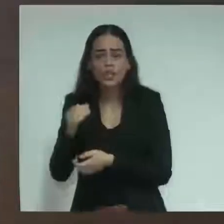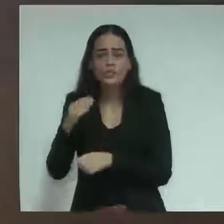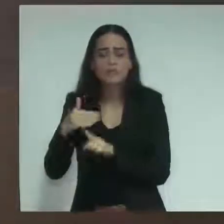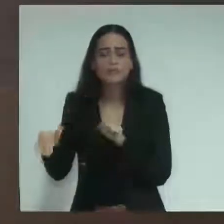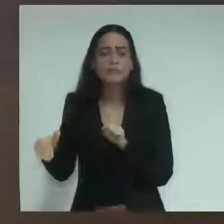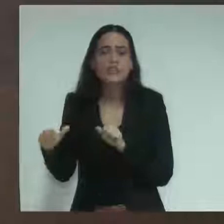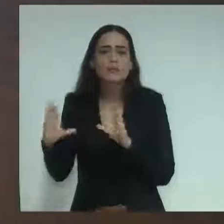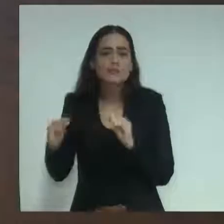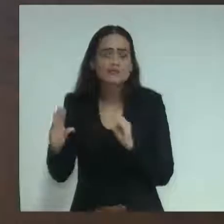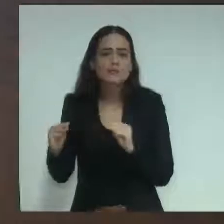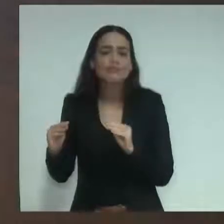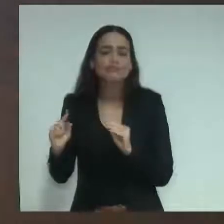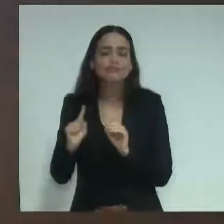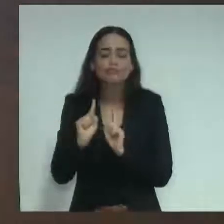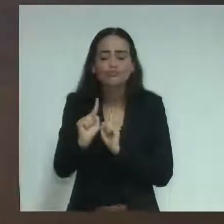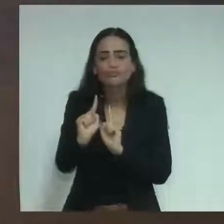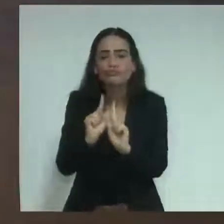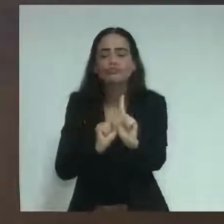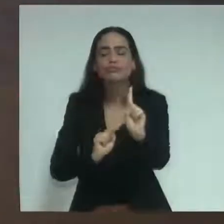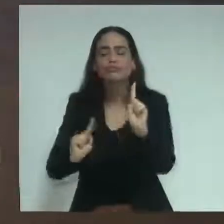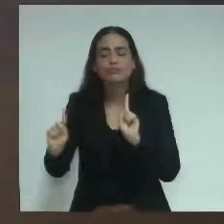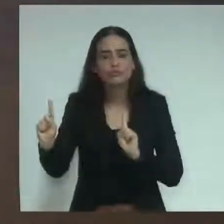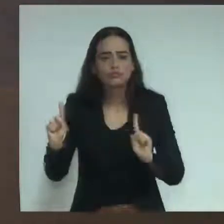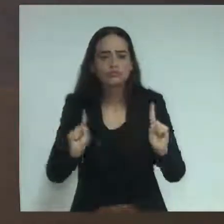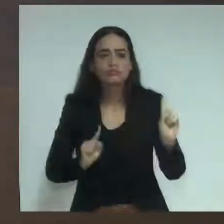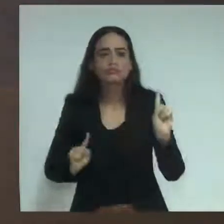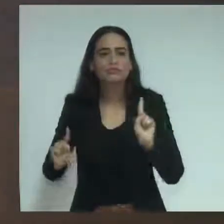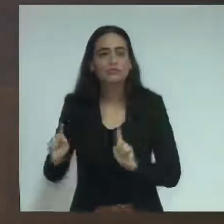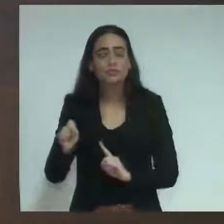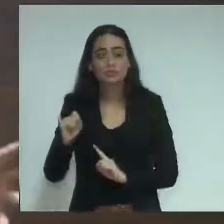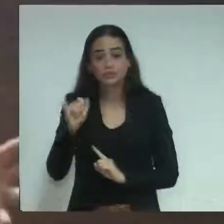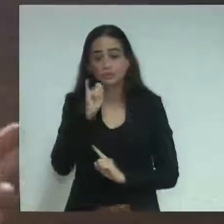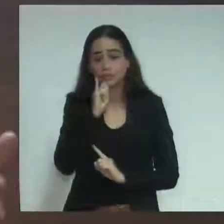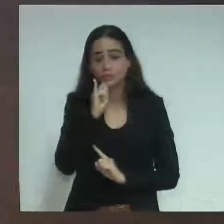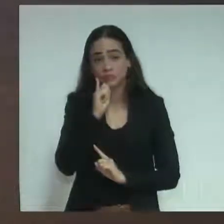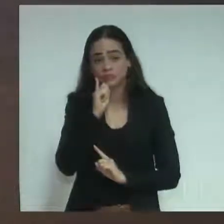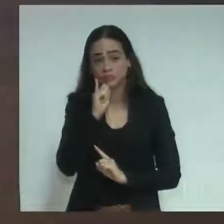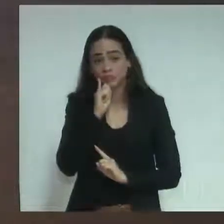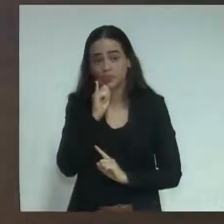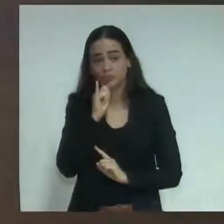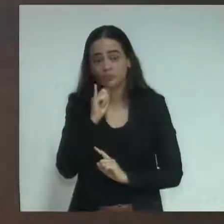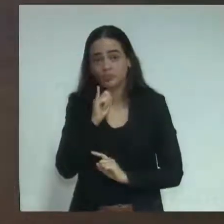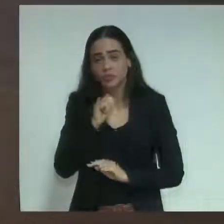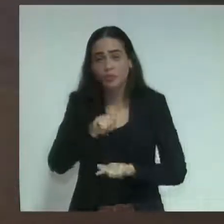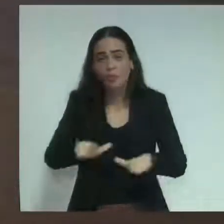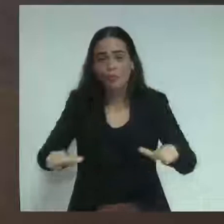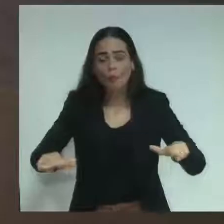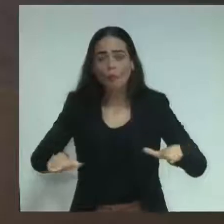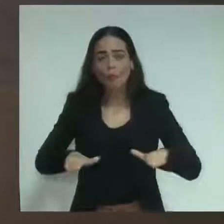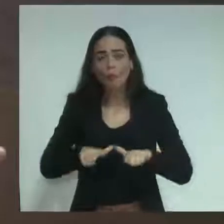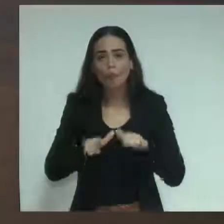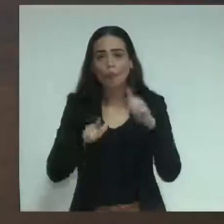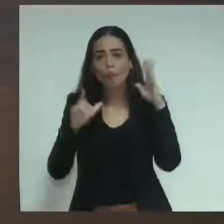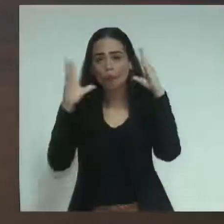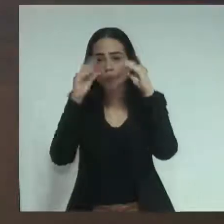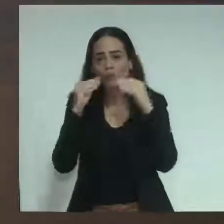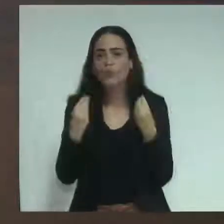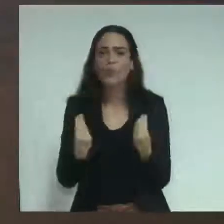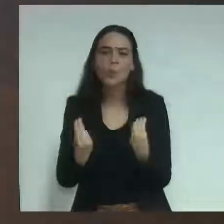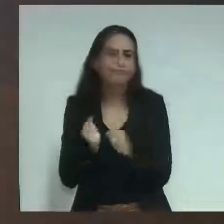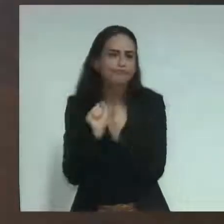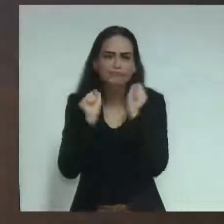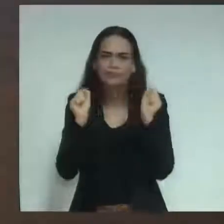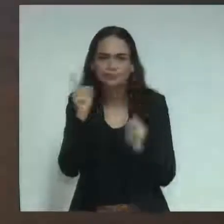que precisam se deslocar num local, se de repente não tem um movimento, como é que fica esse trajeto, nessa escuridão?